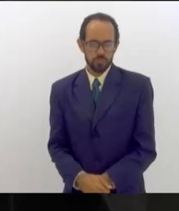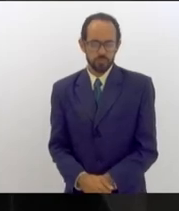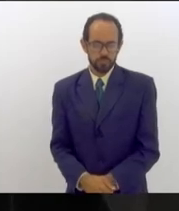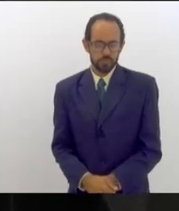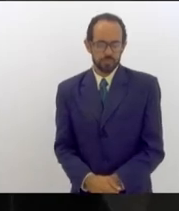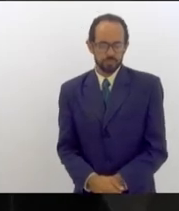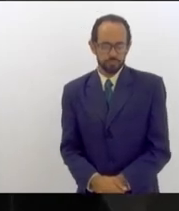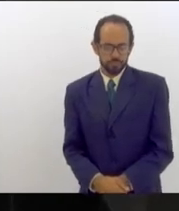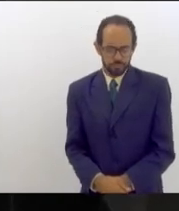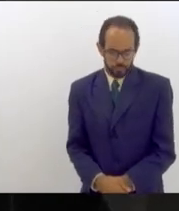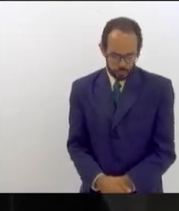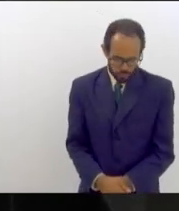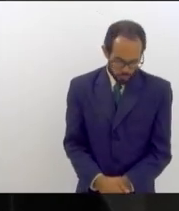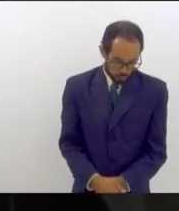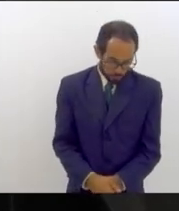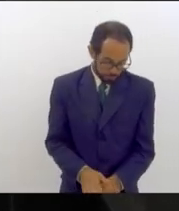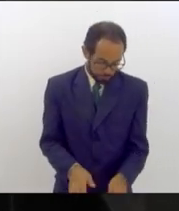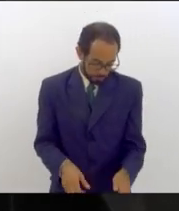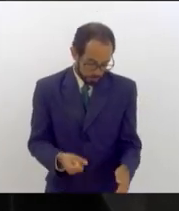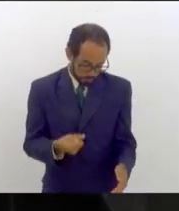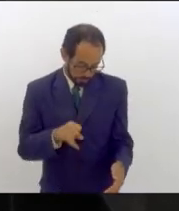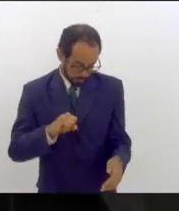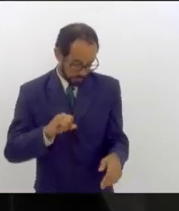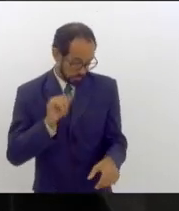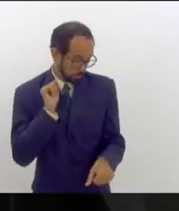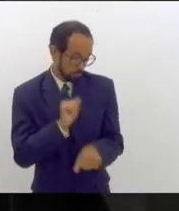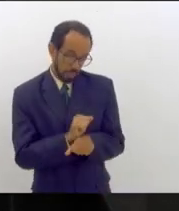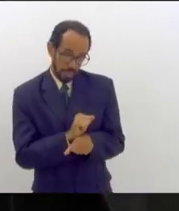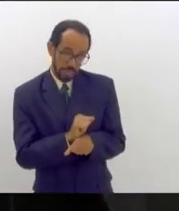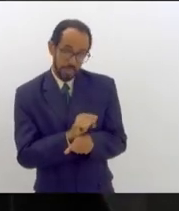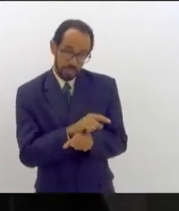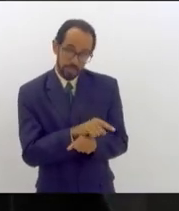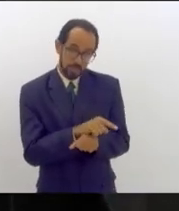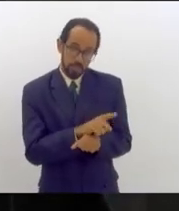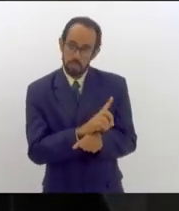e se para por aí não